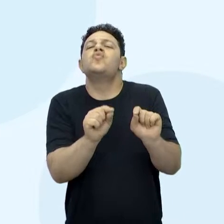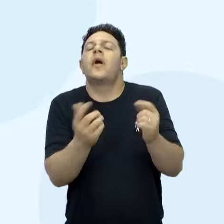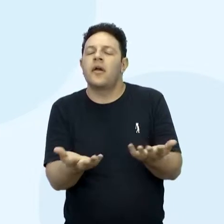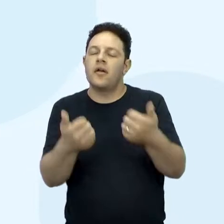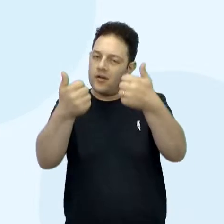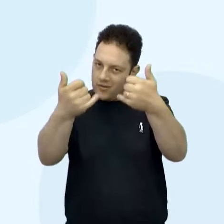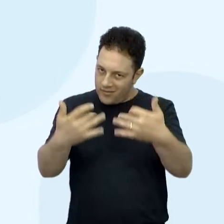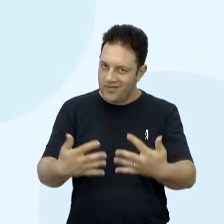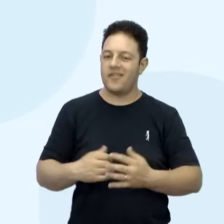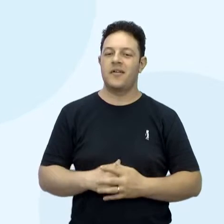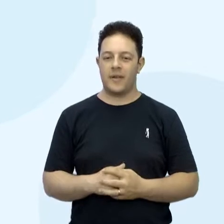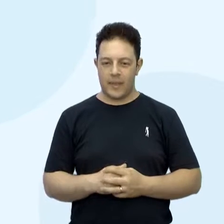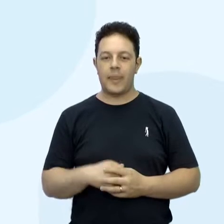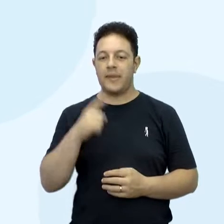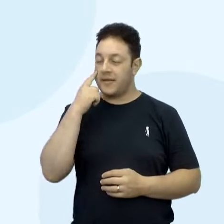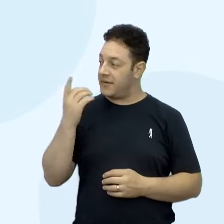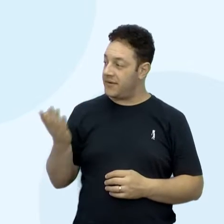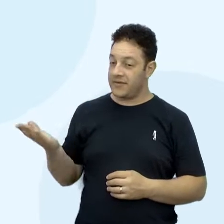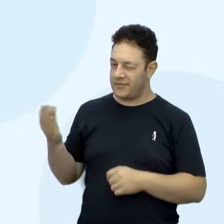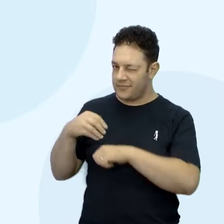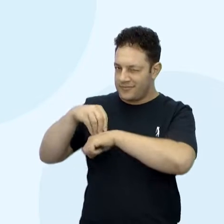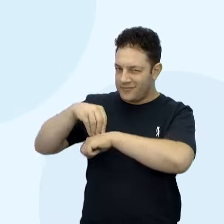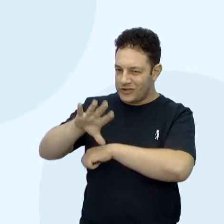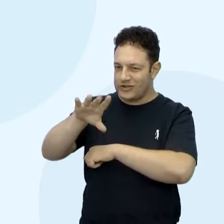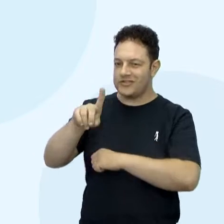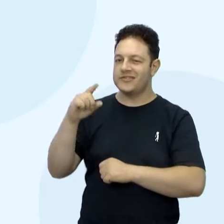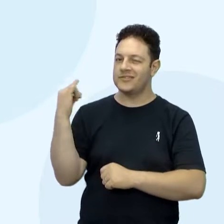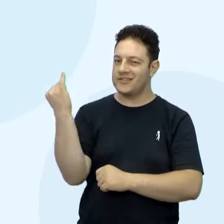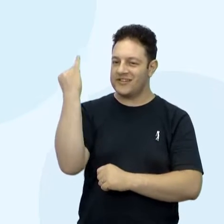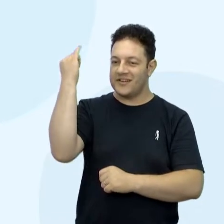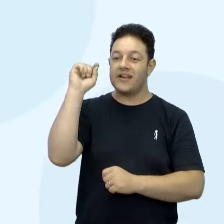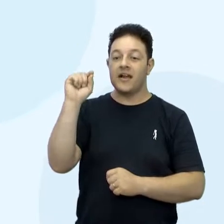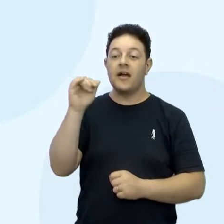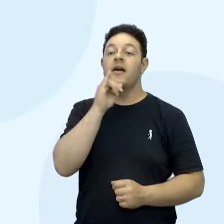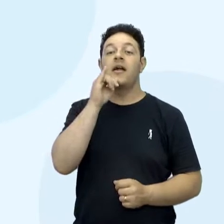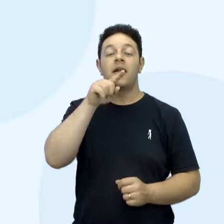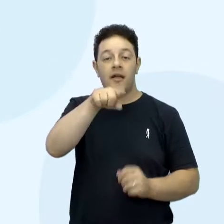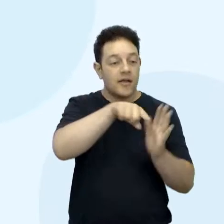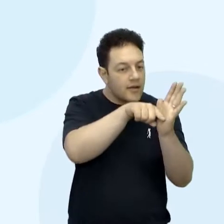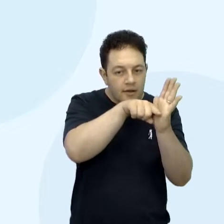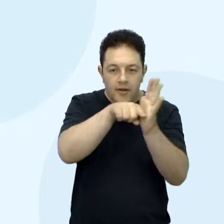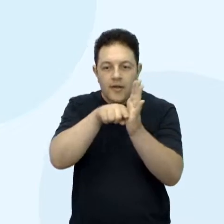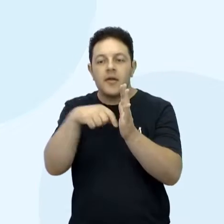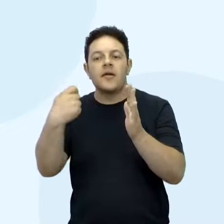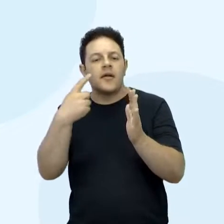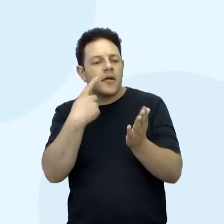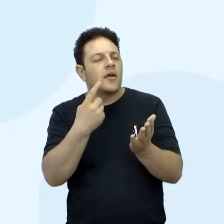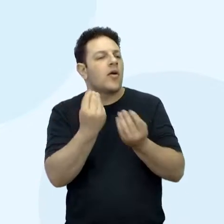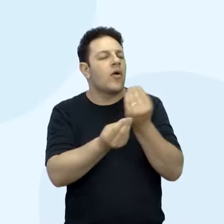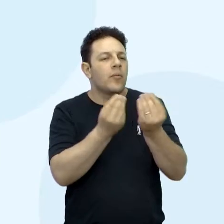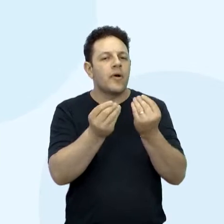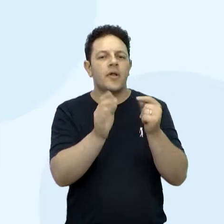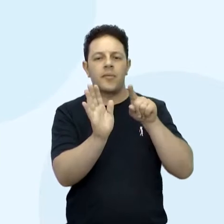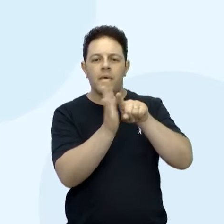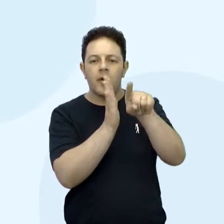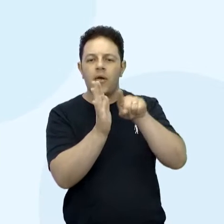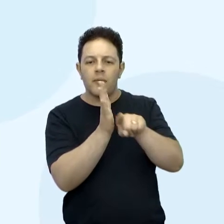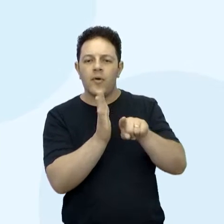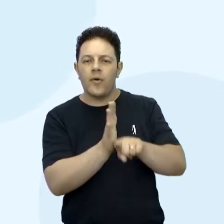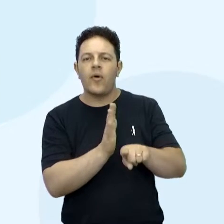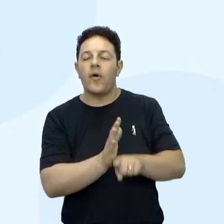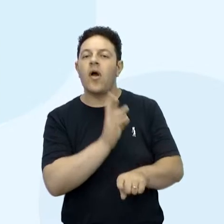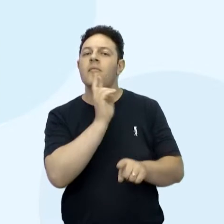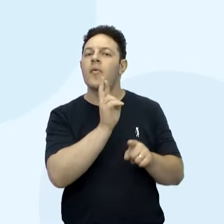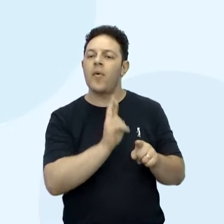tá? E uma dica valiosa para a pesquisa é fazer um levantamento das perguntas que serão respondidas,